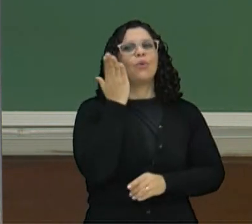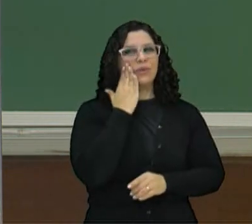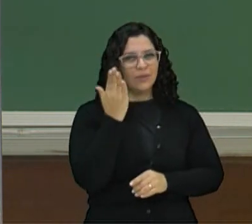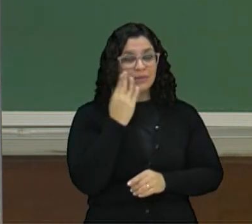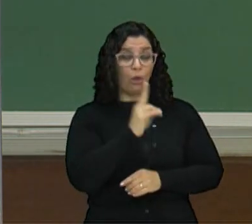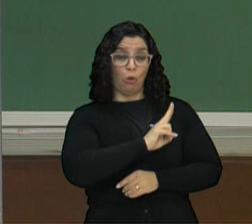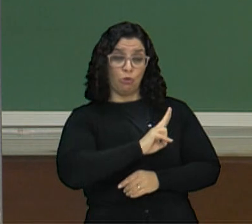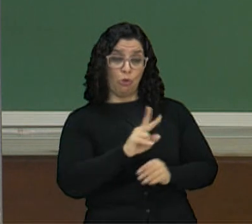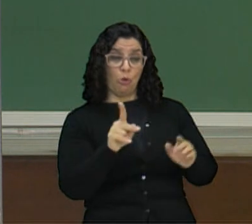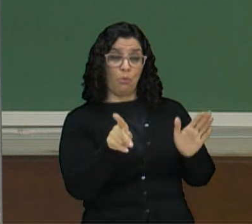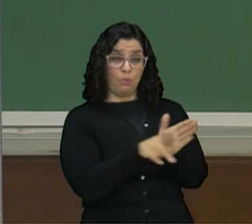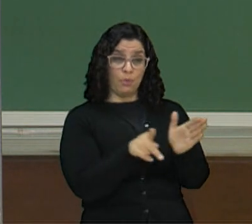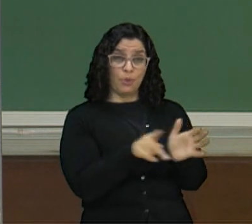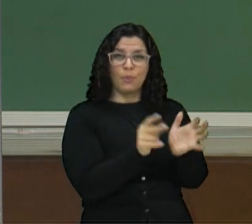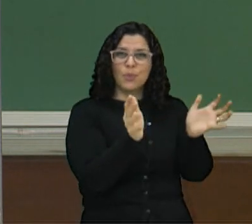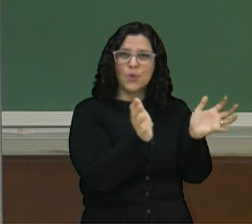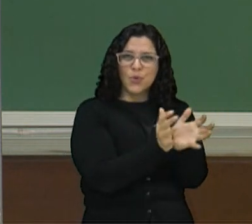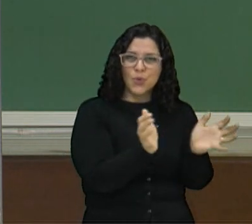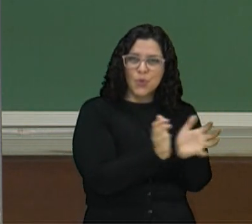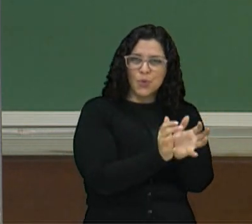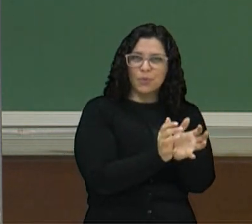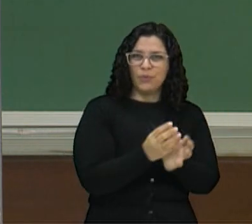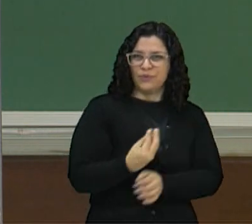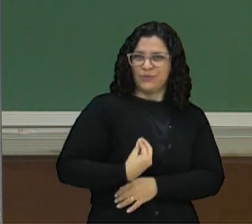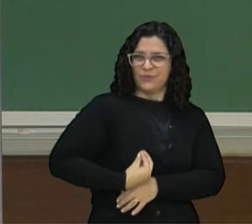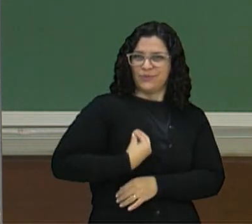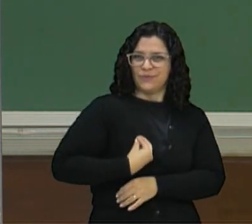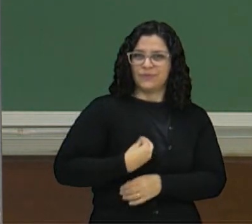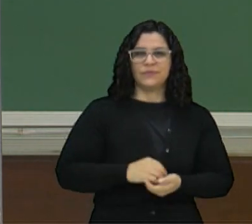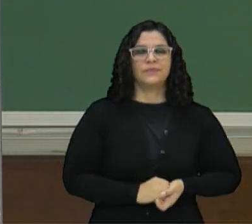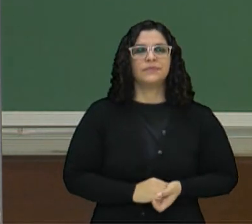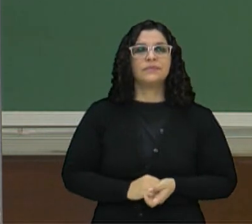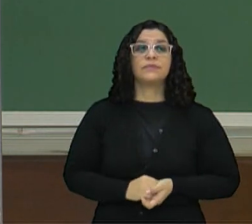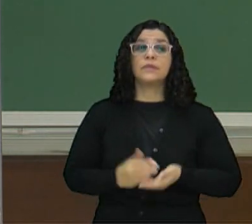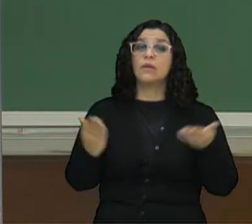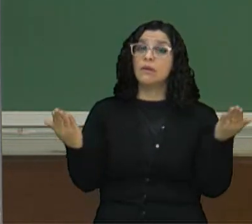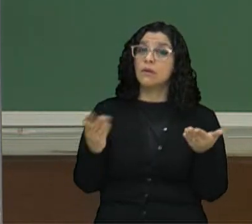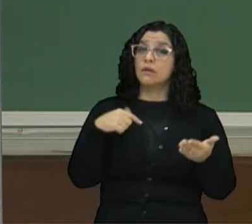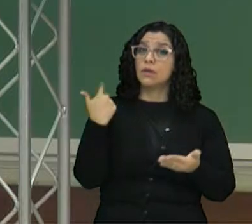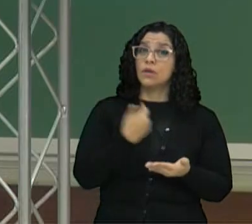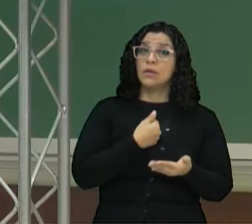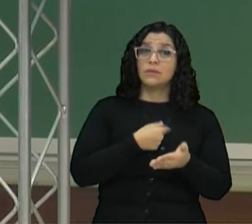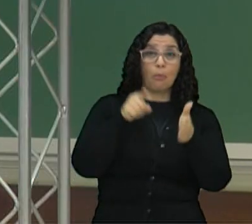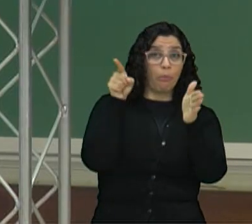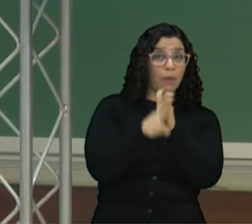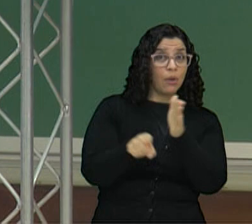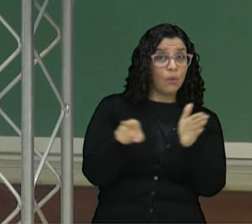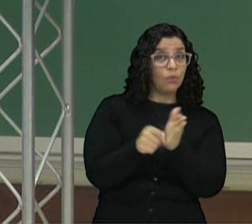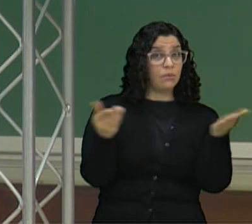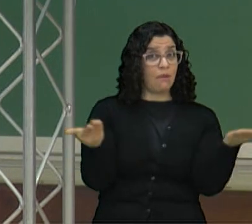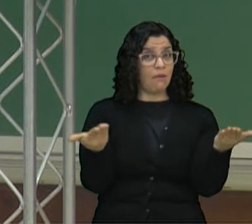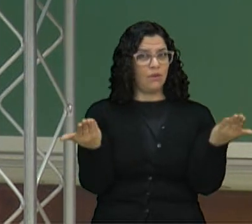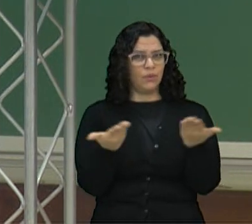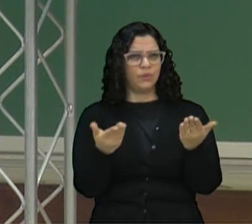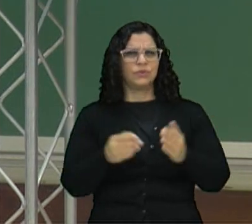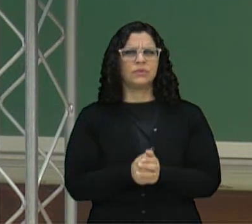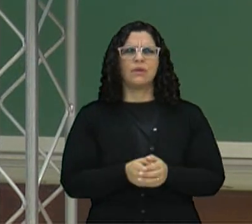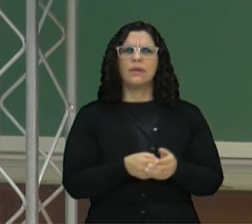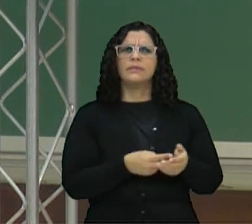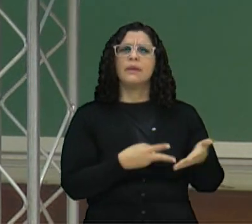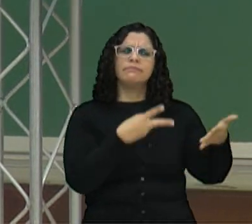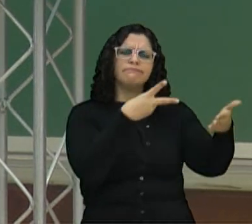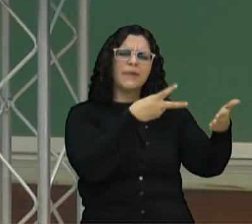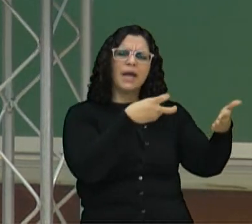aquela ali é uma determinada espécie de ser vivo. Então, vamos a um quiz da aula de hoje. Observe os